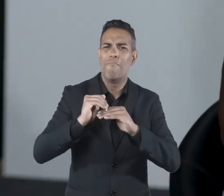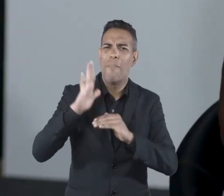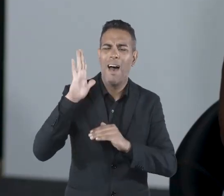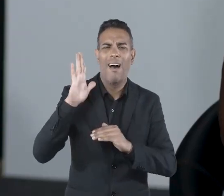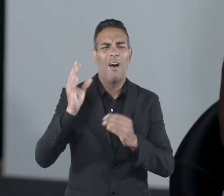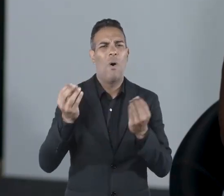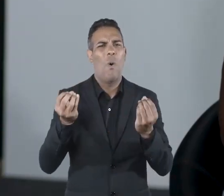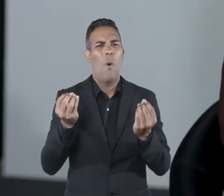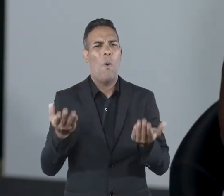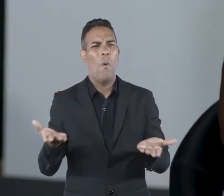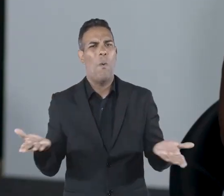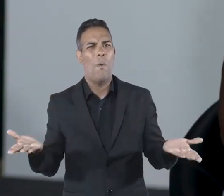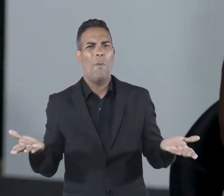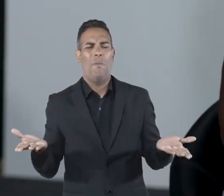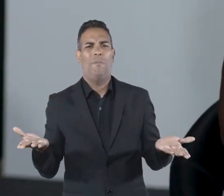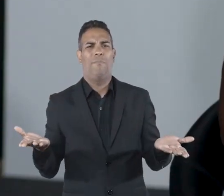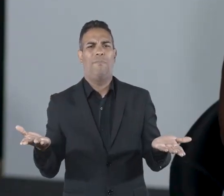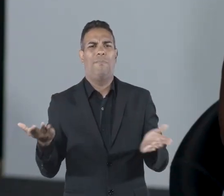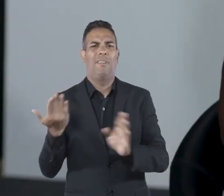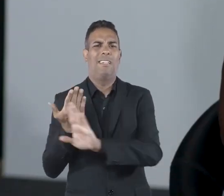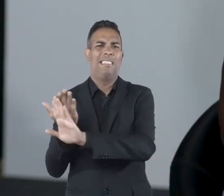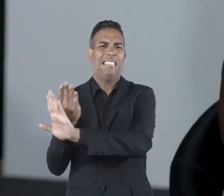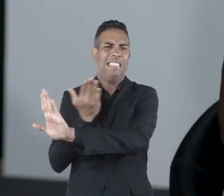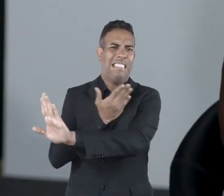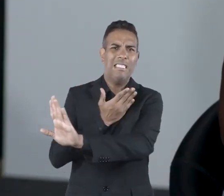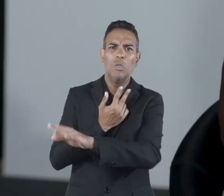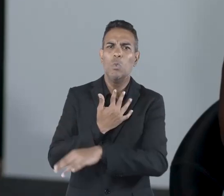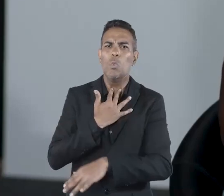A gente acha que é muito difícil,